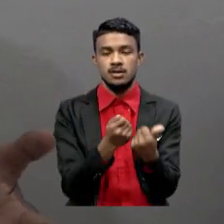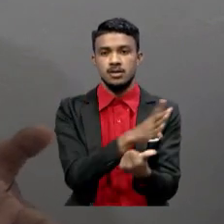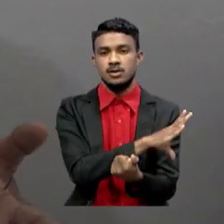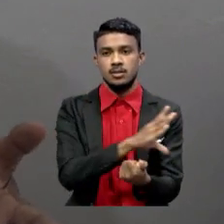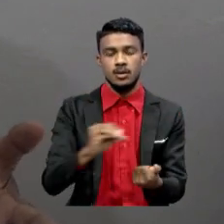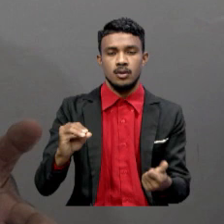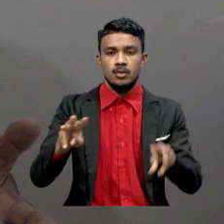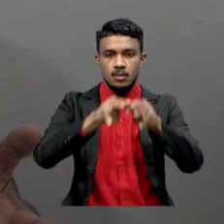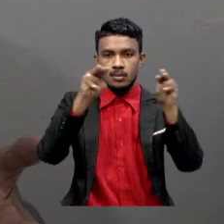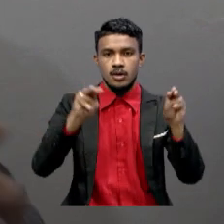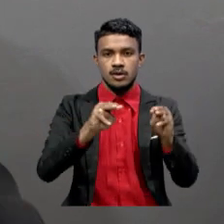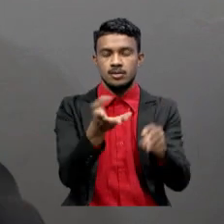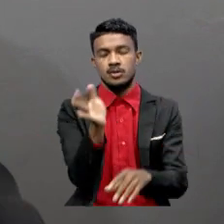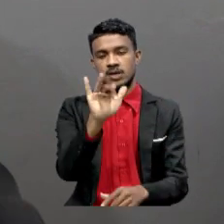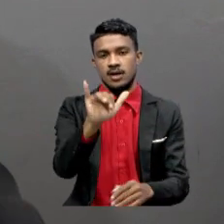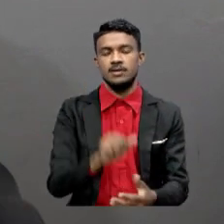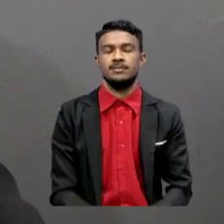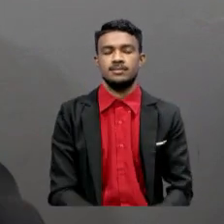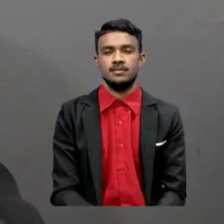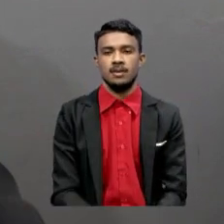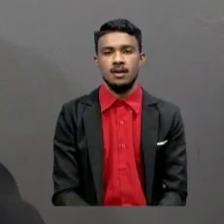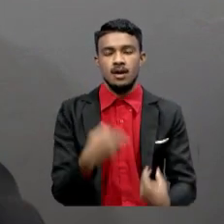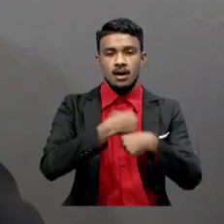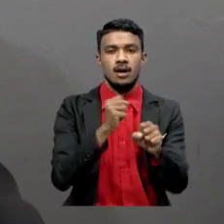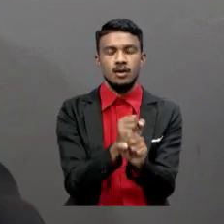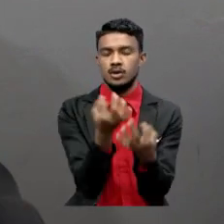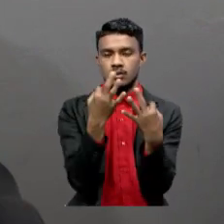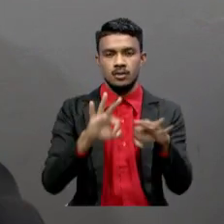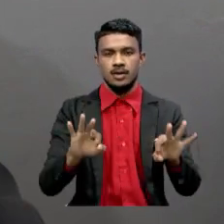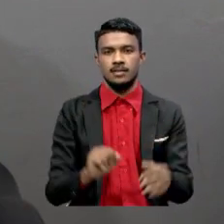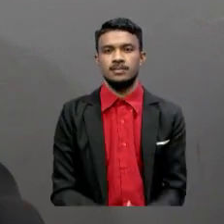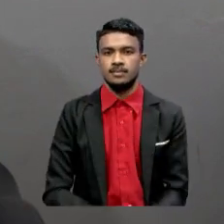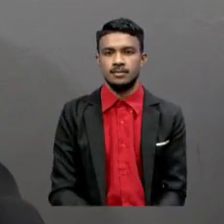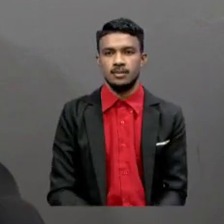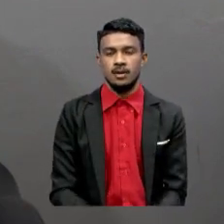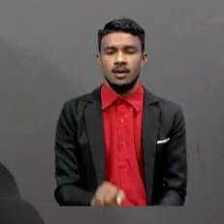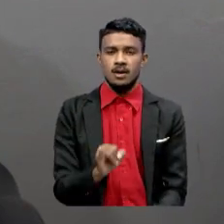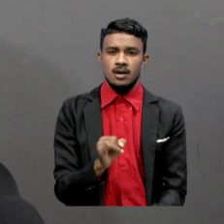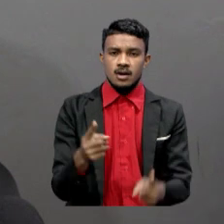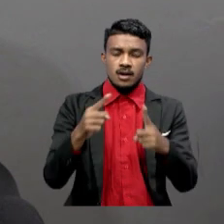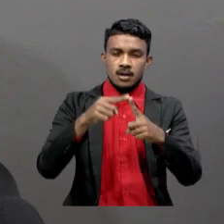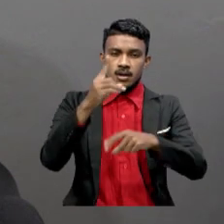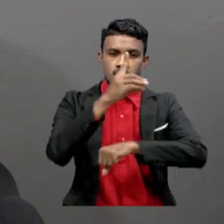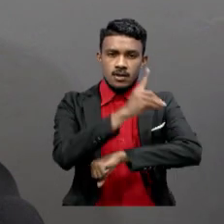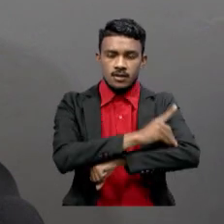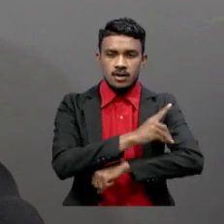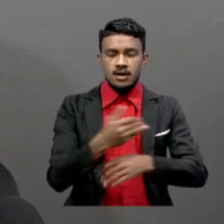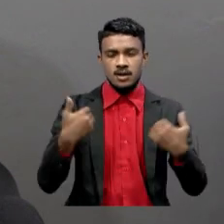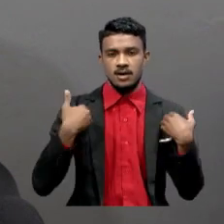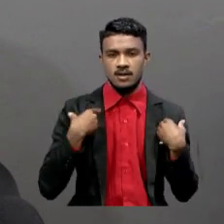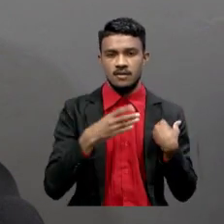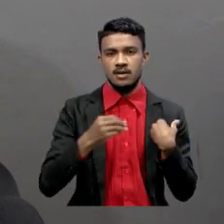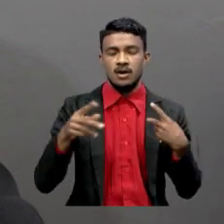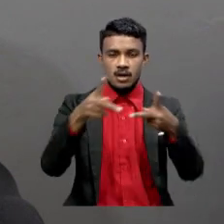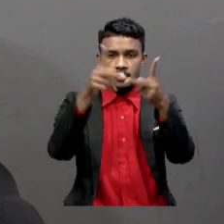será. É? Halo te otama. Ha foi em conferência e apostos administrativos